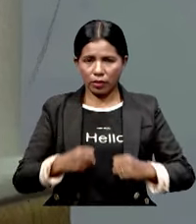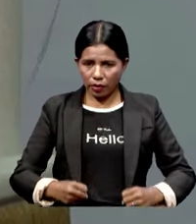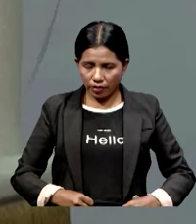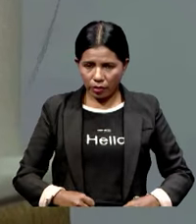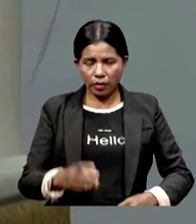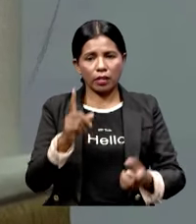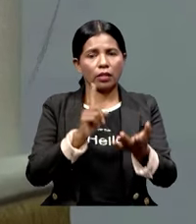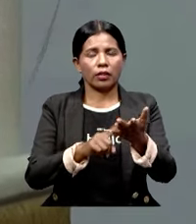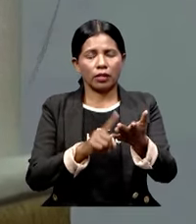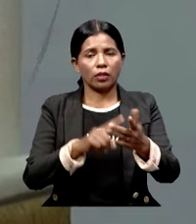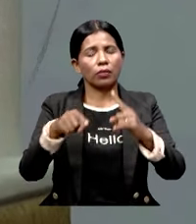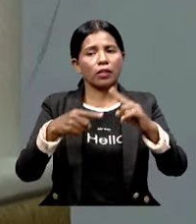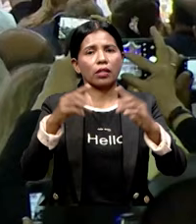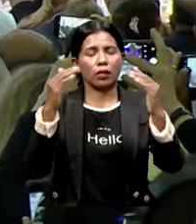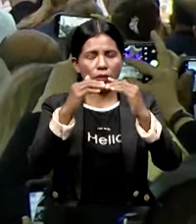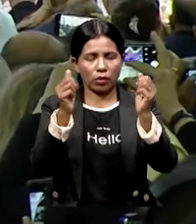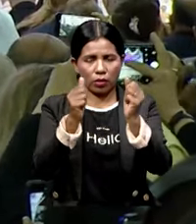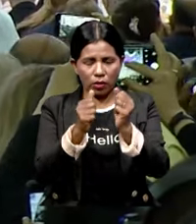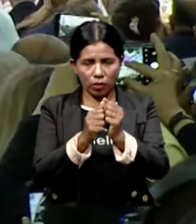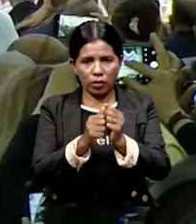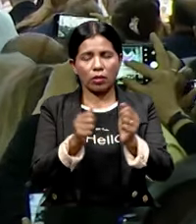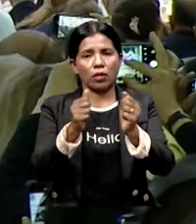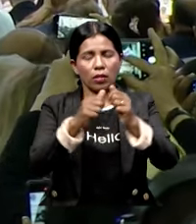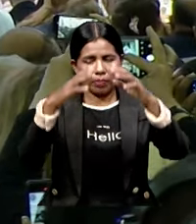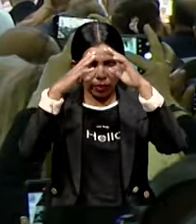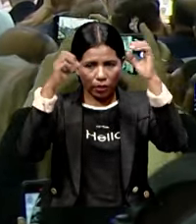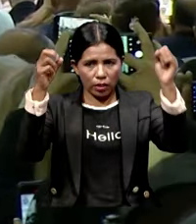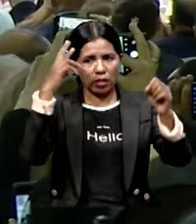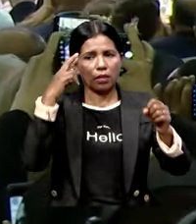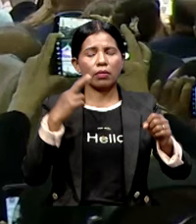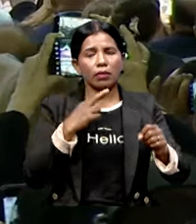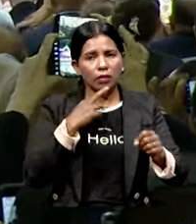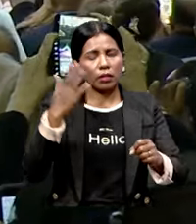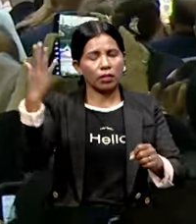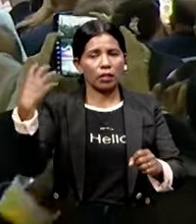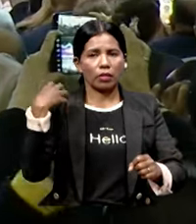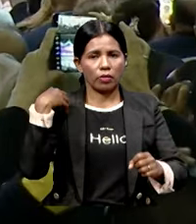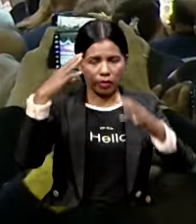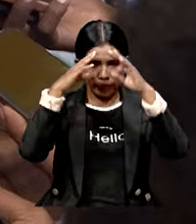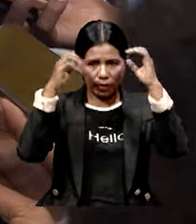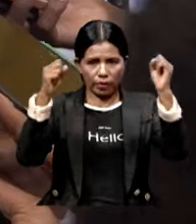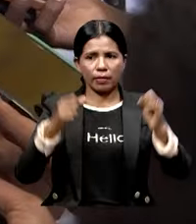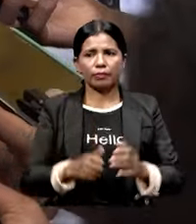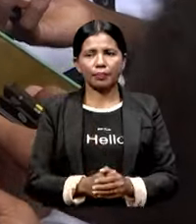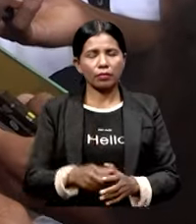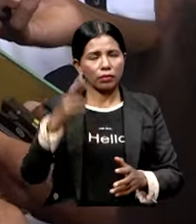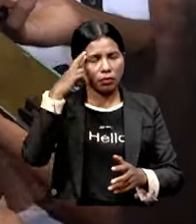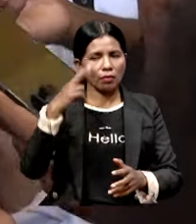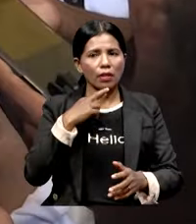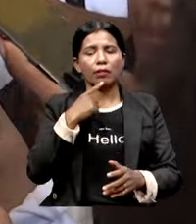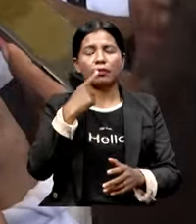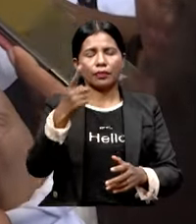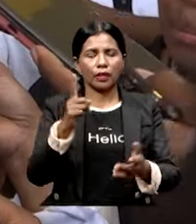e em discurso, bem em encontro, o homólogo Presidente da República, Jeramos Horta, e a Palácio Presidencial. No Jeramos Horta